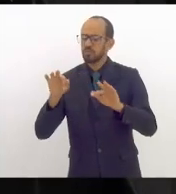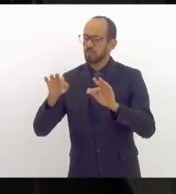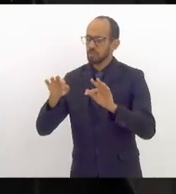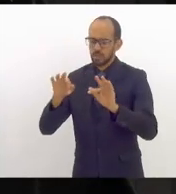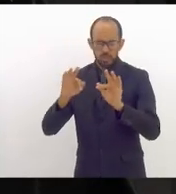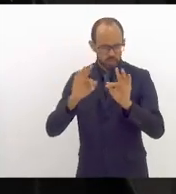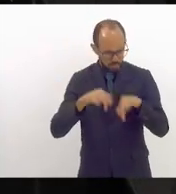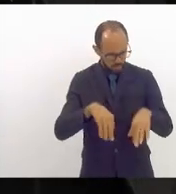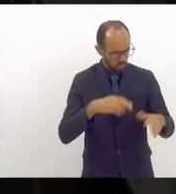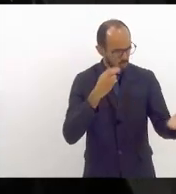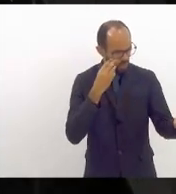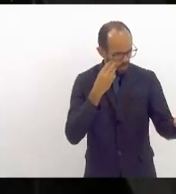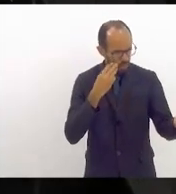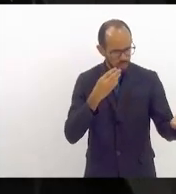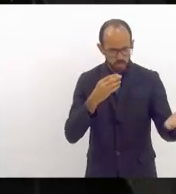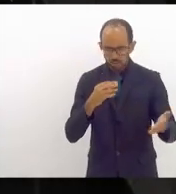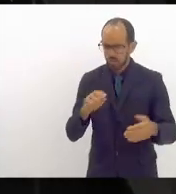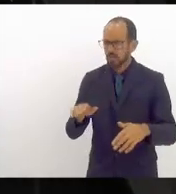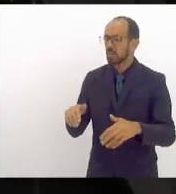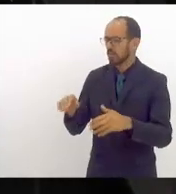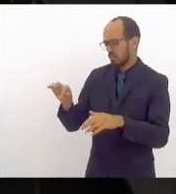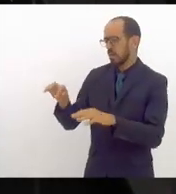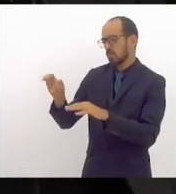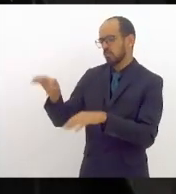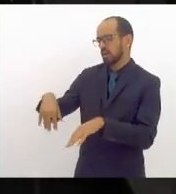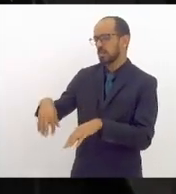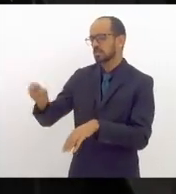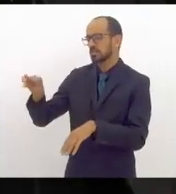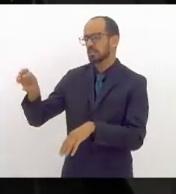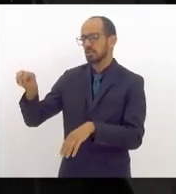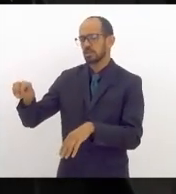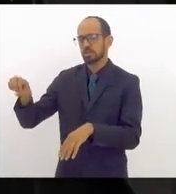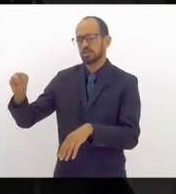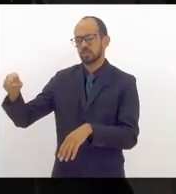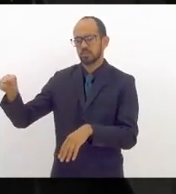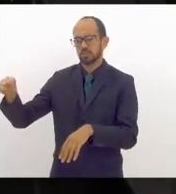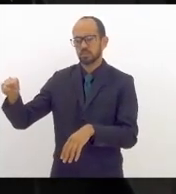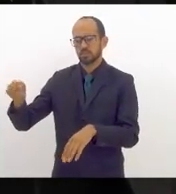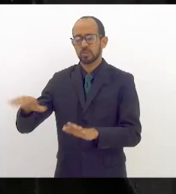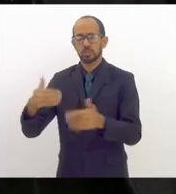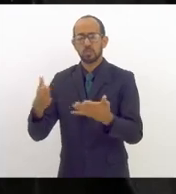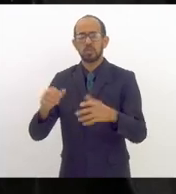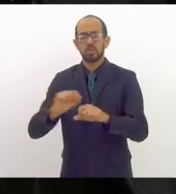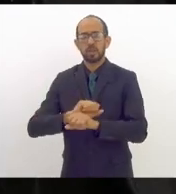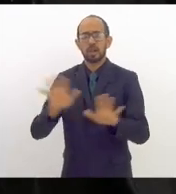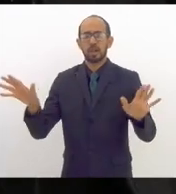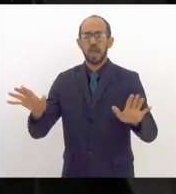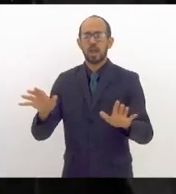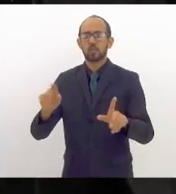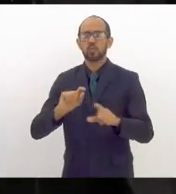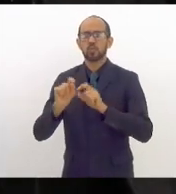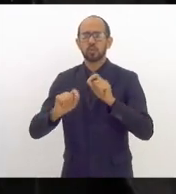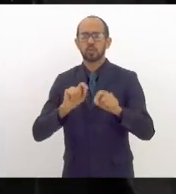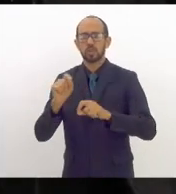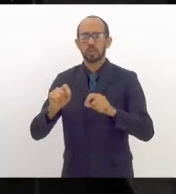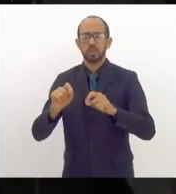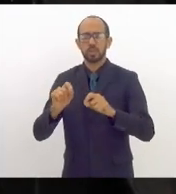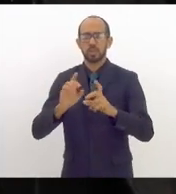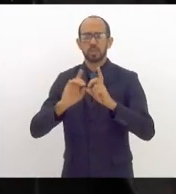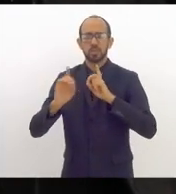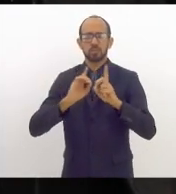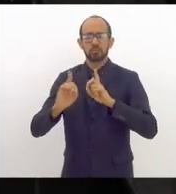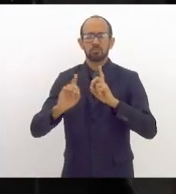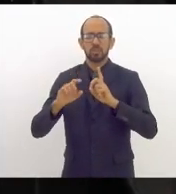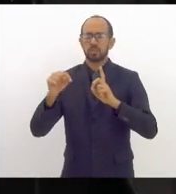em 30 segundos para deixar claro que Os questionamentos objetos deixa o debate aqui de hoje nada tem a ver com necessário